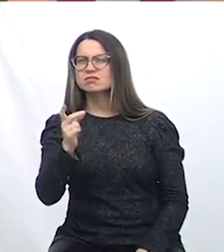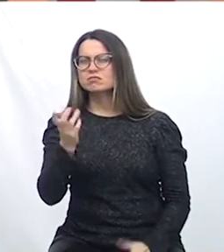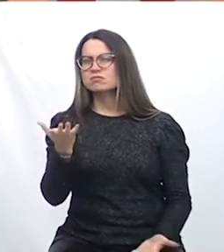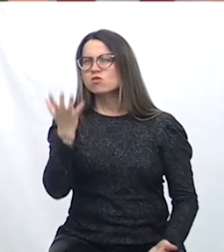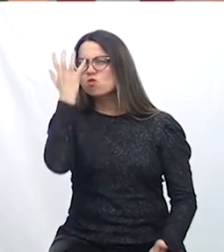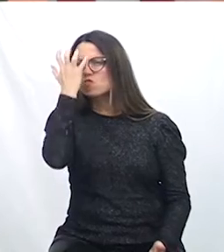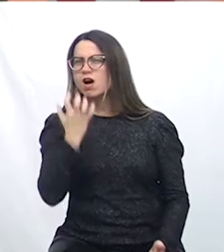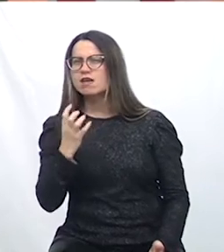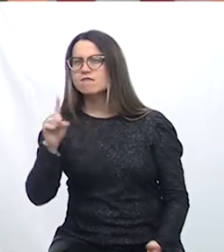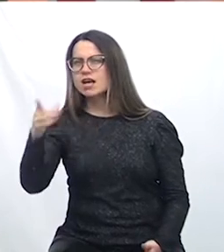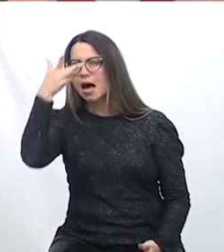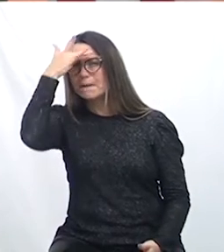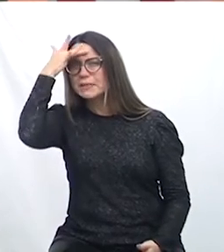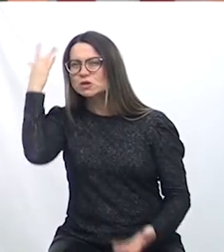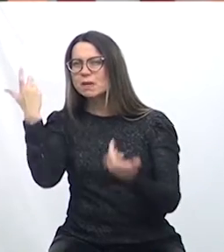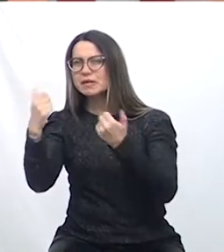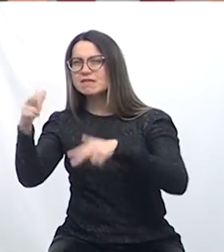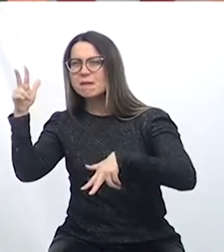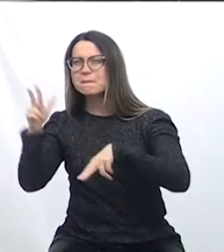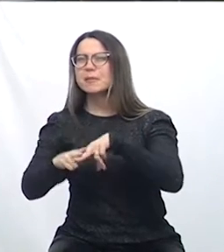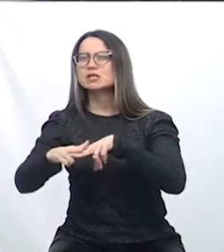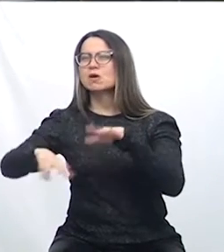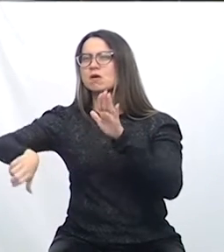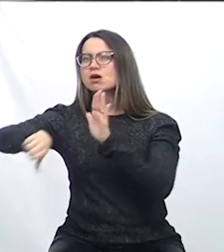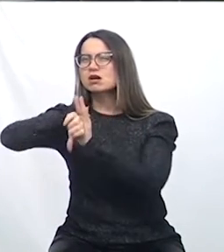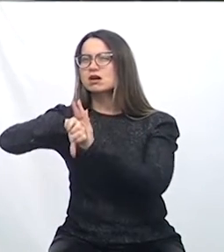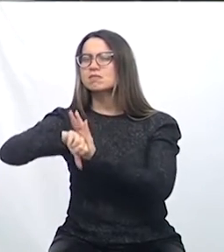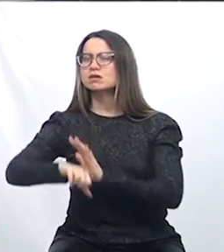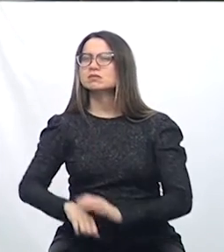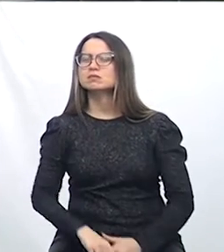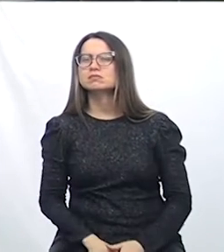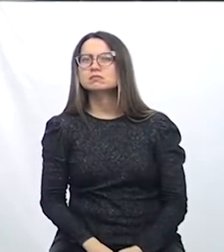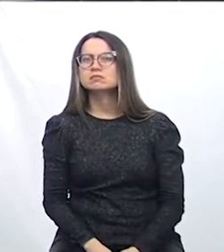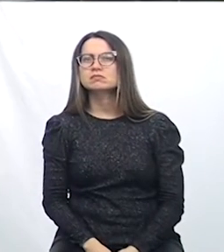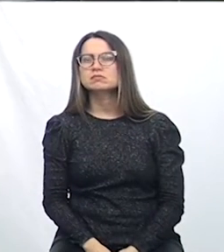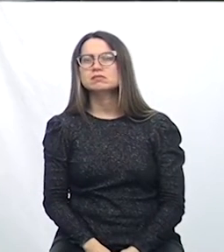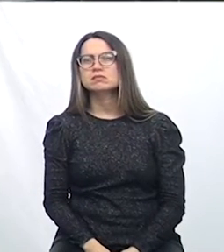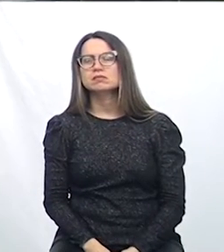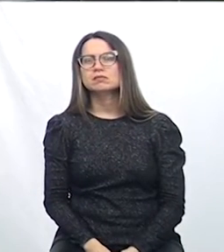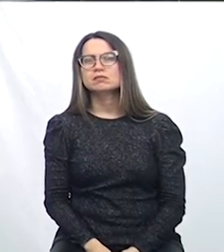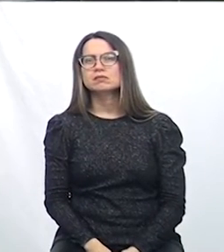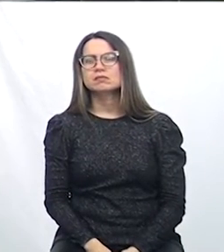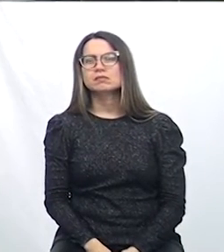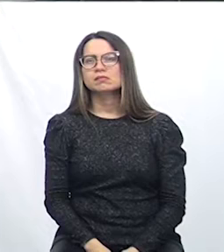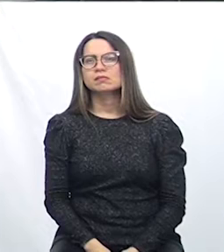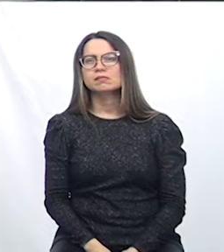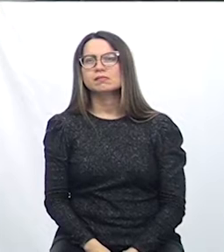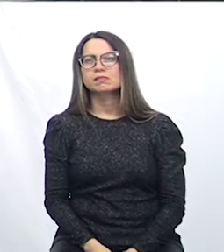estar na cadeia pelos crimes que ele praticou. Obrigado, senhora presidente. Obrigado, vereador Toninho, pelo tempo.